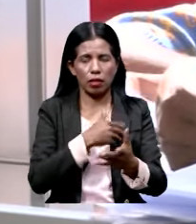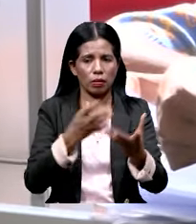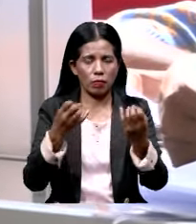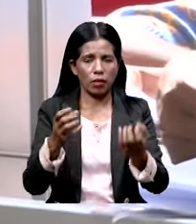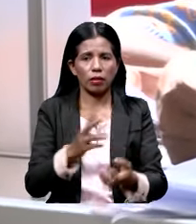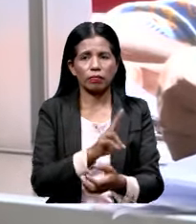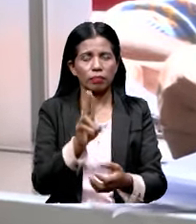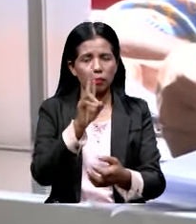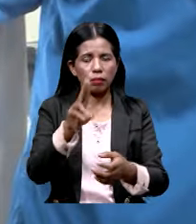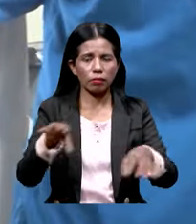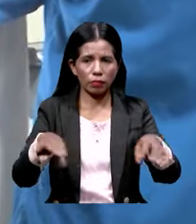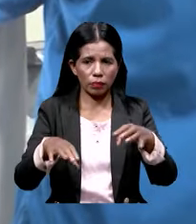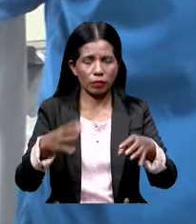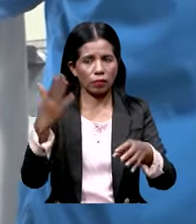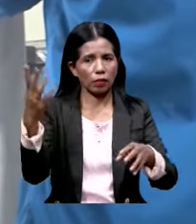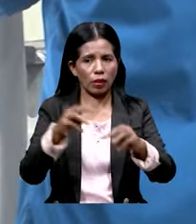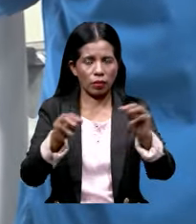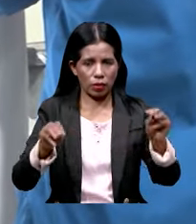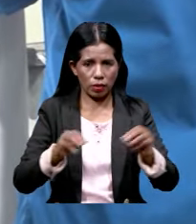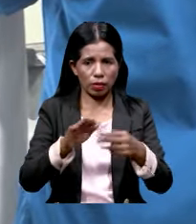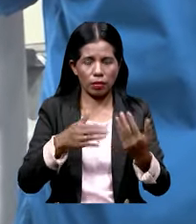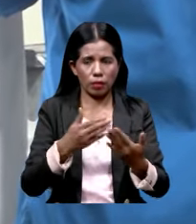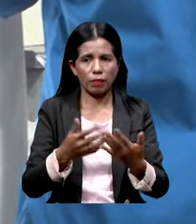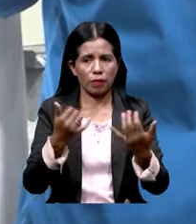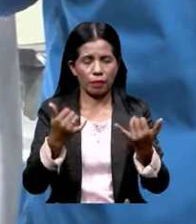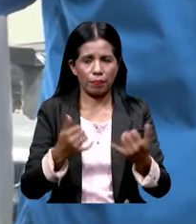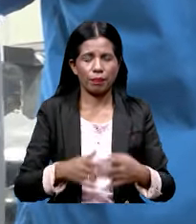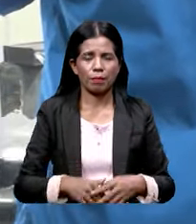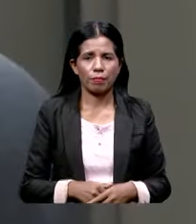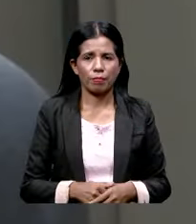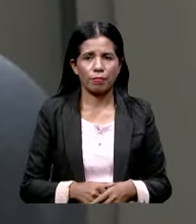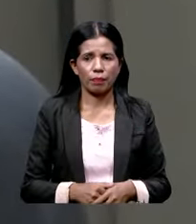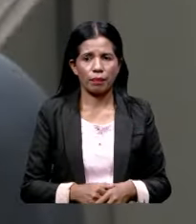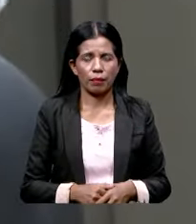aplica sistema ne iha município hoto. Damian Gonçalves, David Gonçalves, GMN.